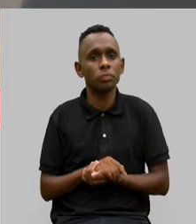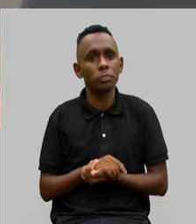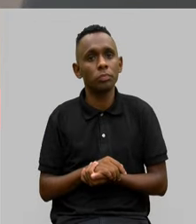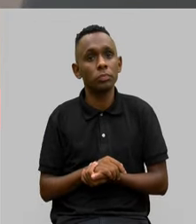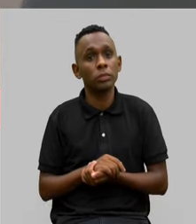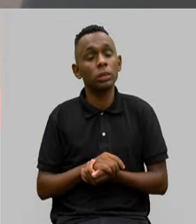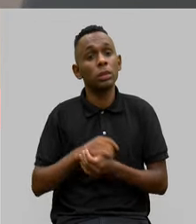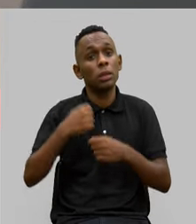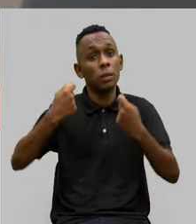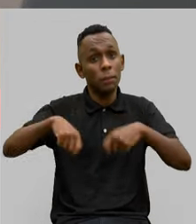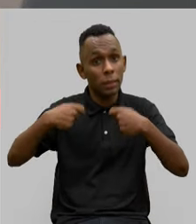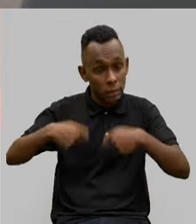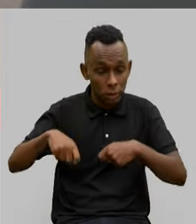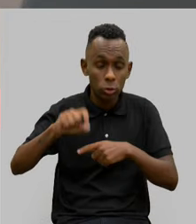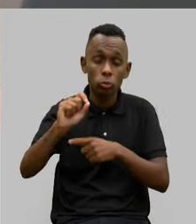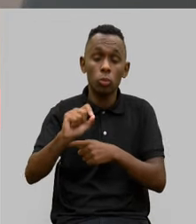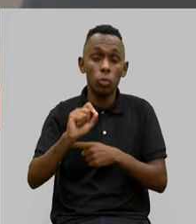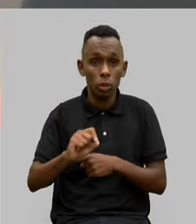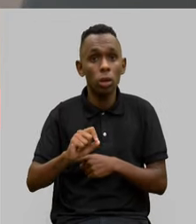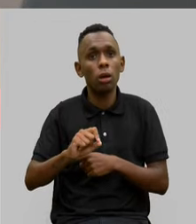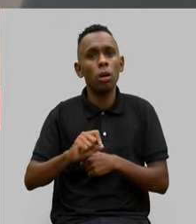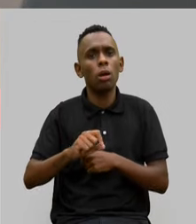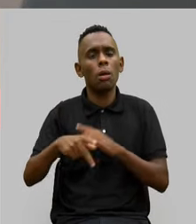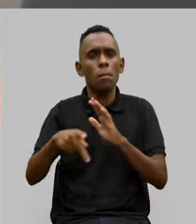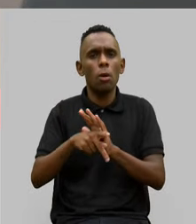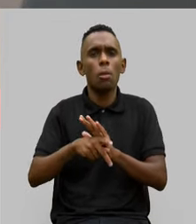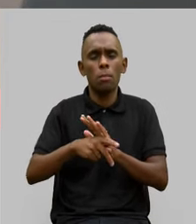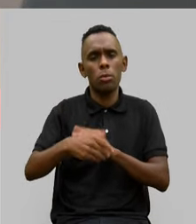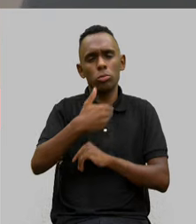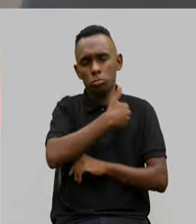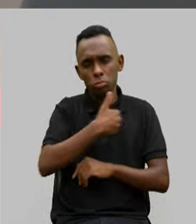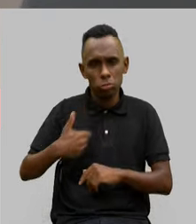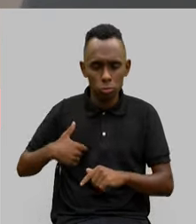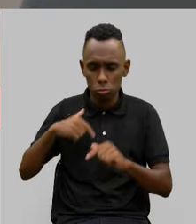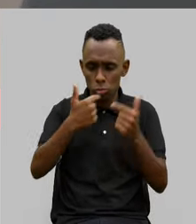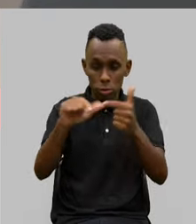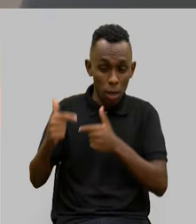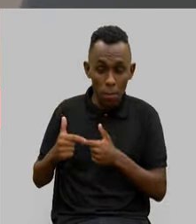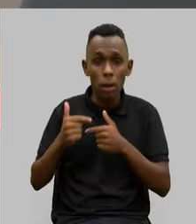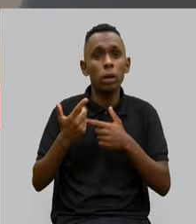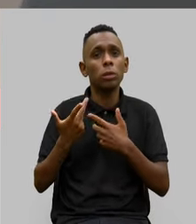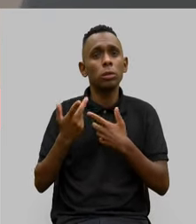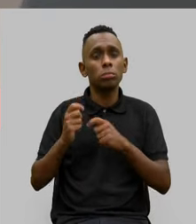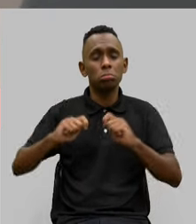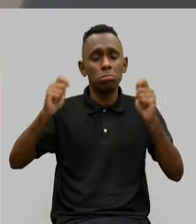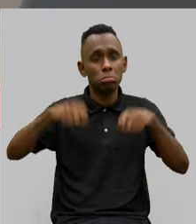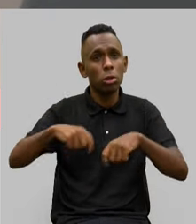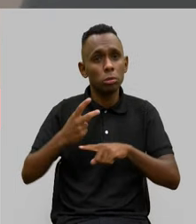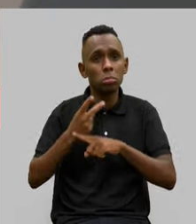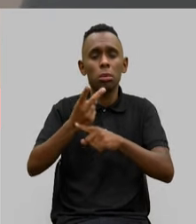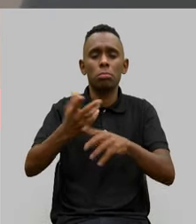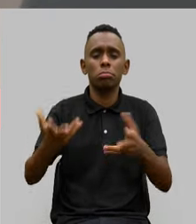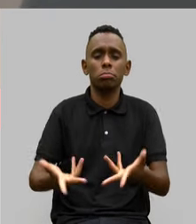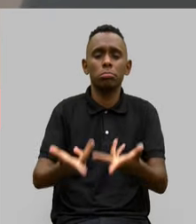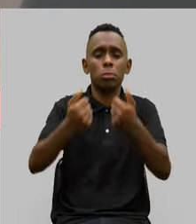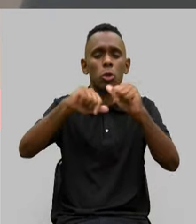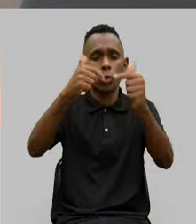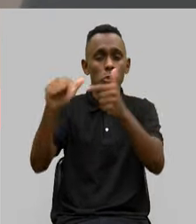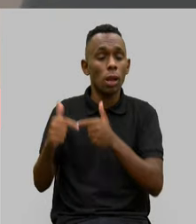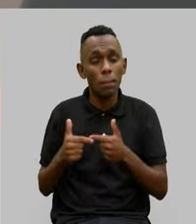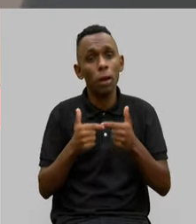necessidade de o poder público buscar o máximo possível eficiência em seus